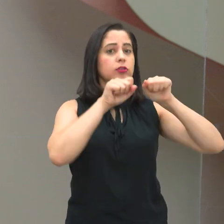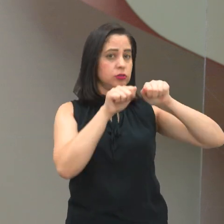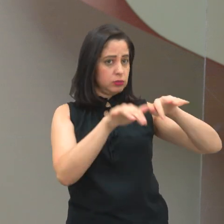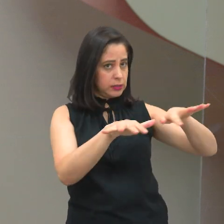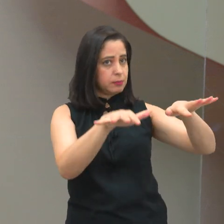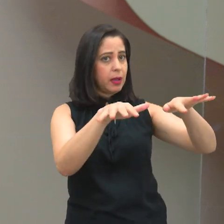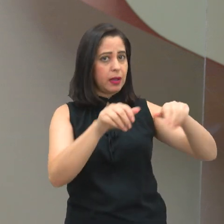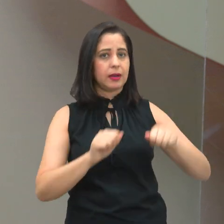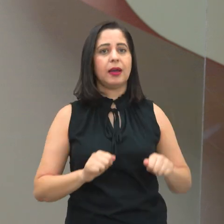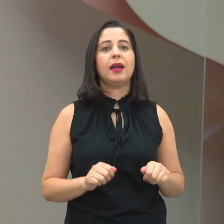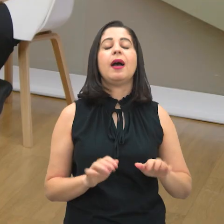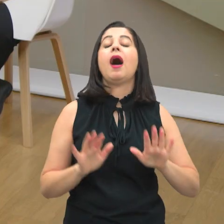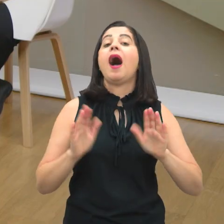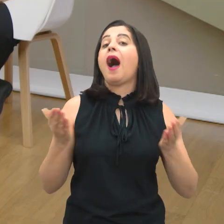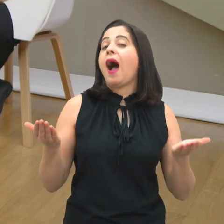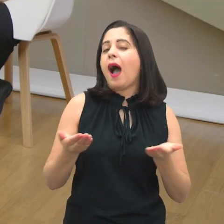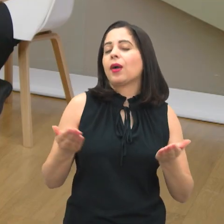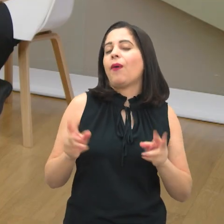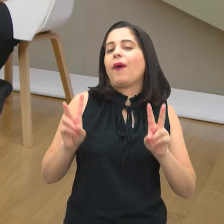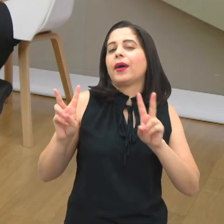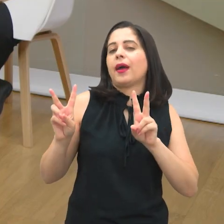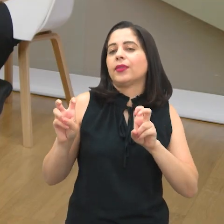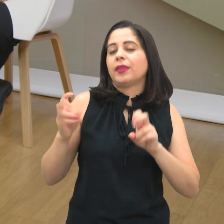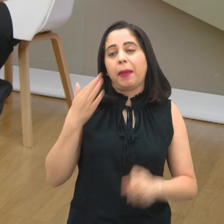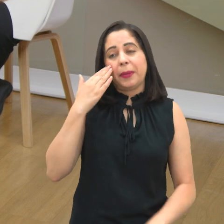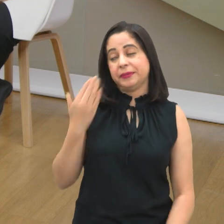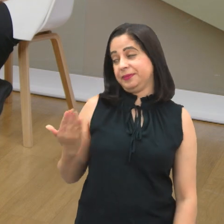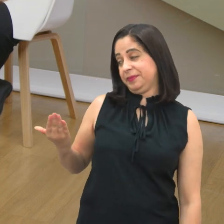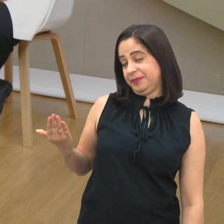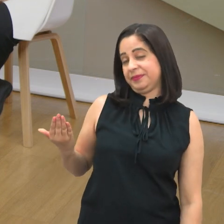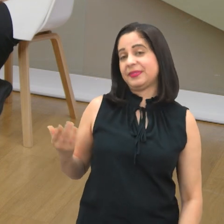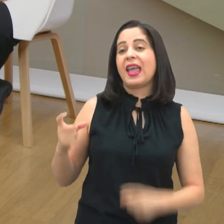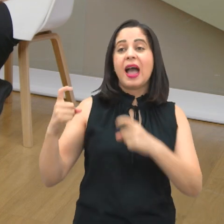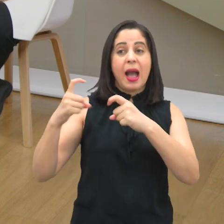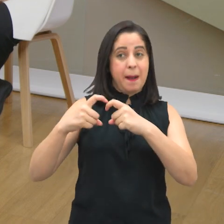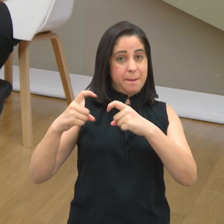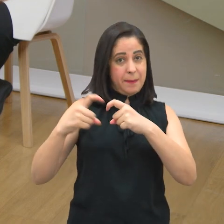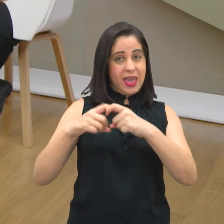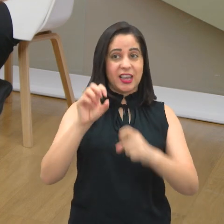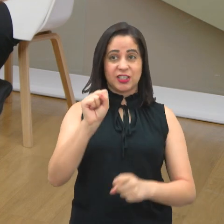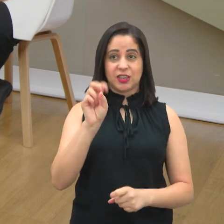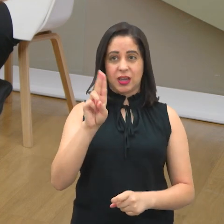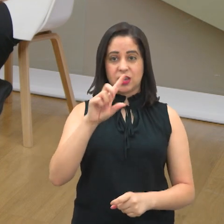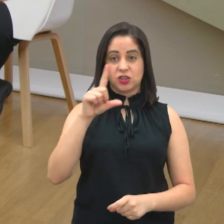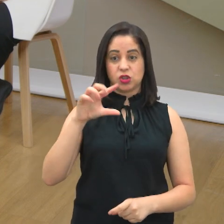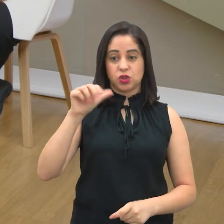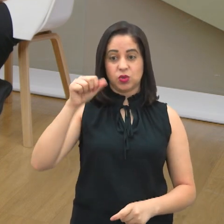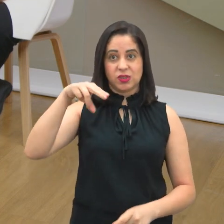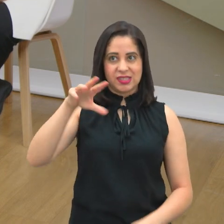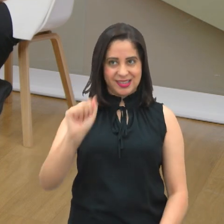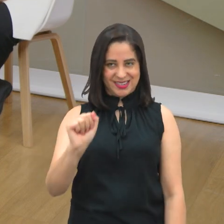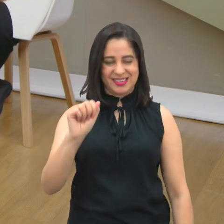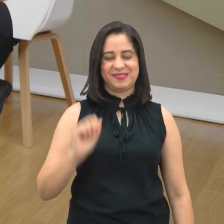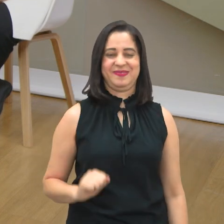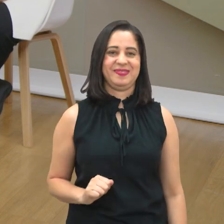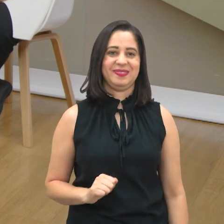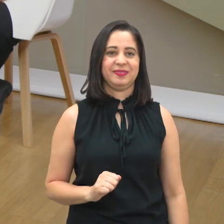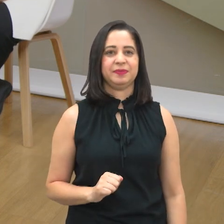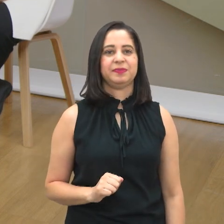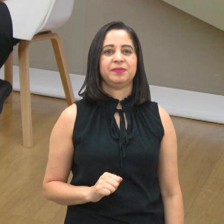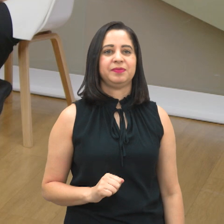sexualmente transmissíveis. E para falar sobre esse tema, eu recebo a infectologista Suzana